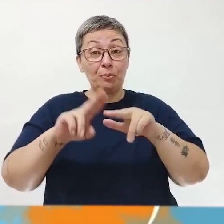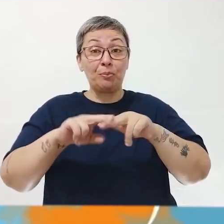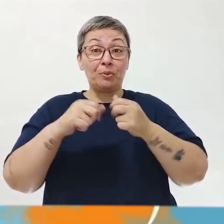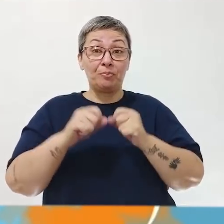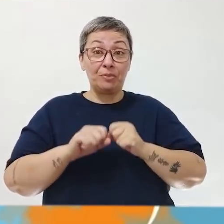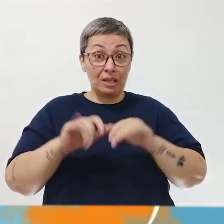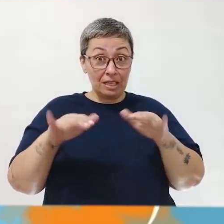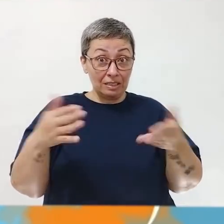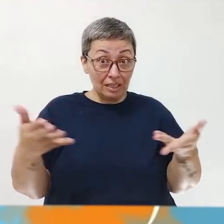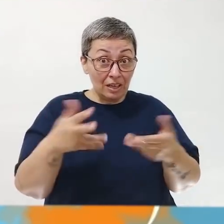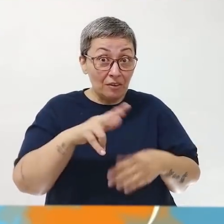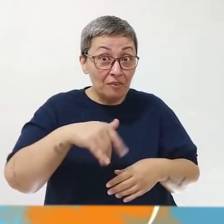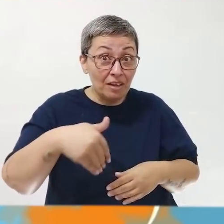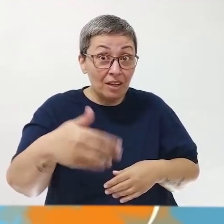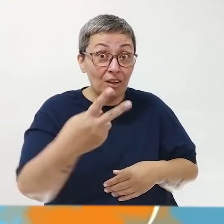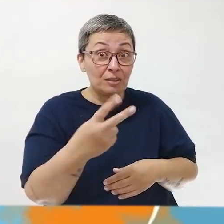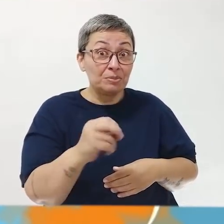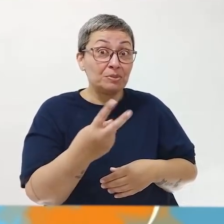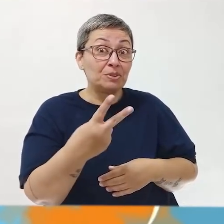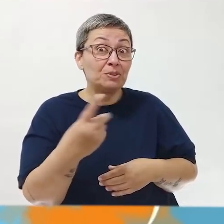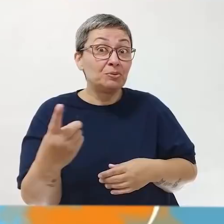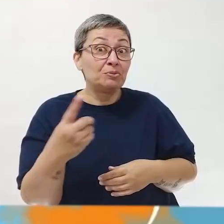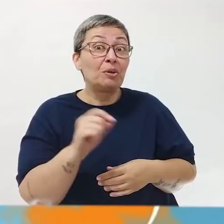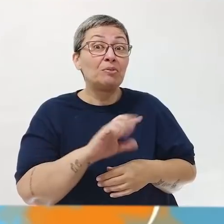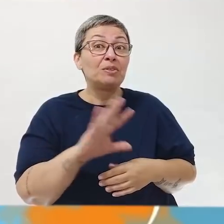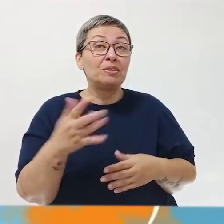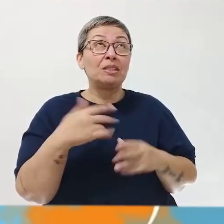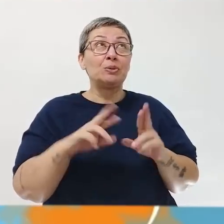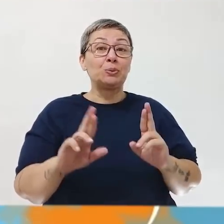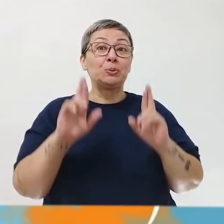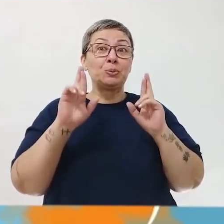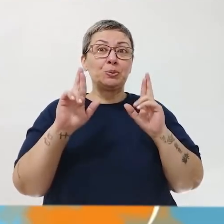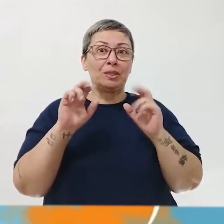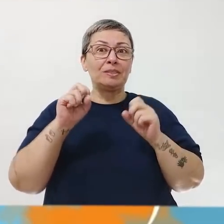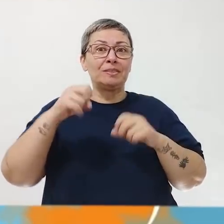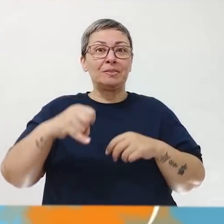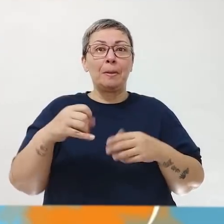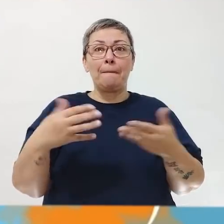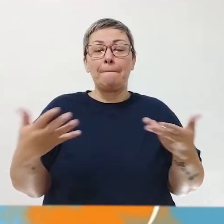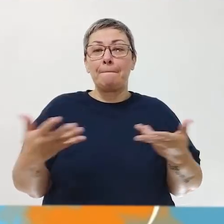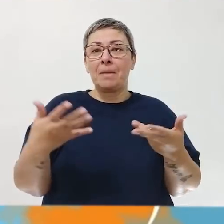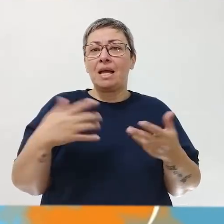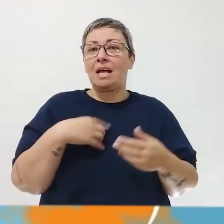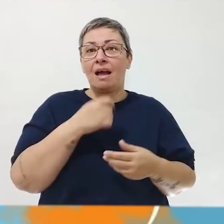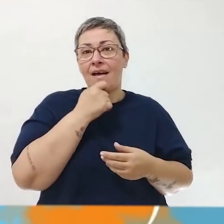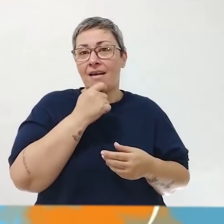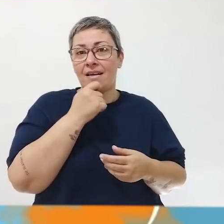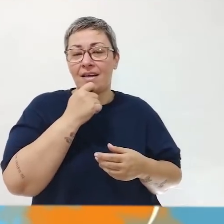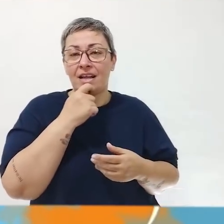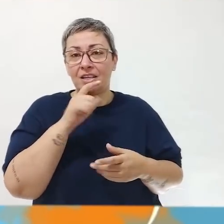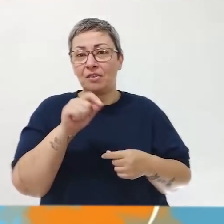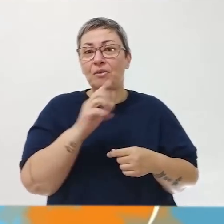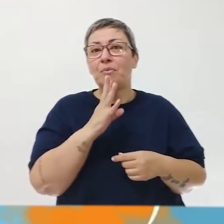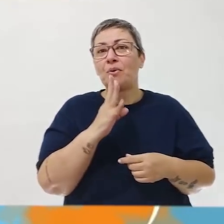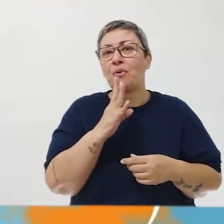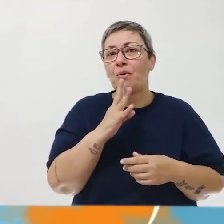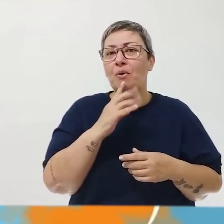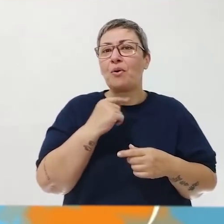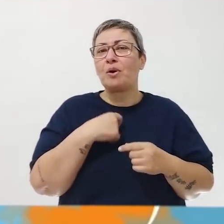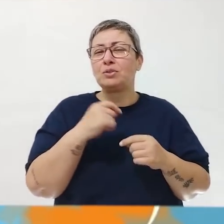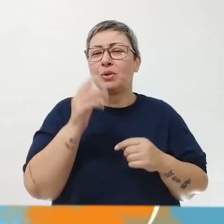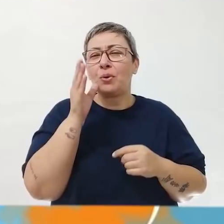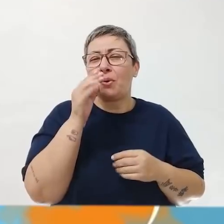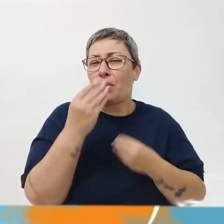pandemia. Será que esse ano vai acontecer? Espero que sim. Mas enquanto ele não acontece, vamos conhecer